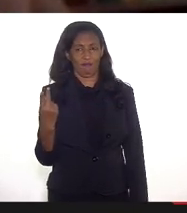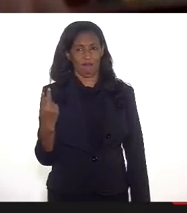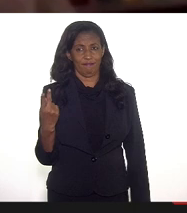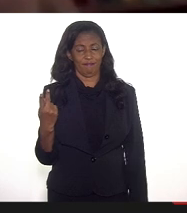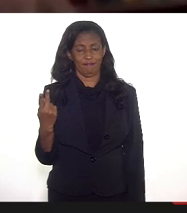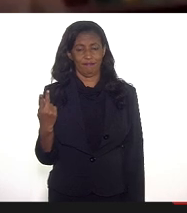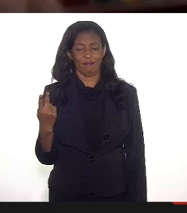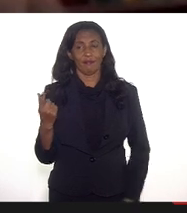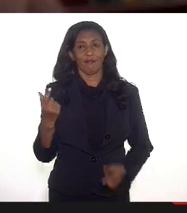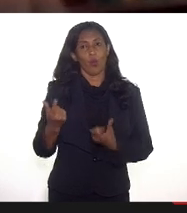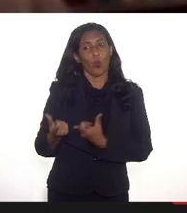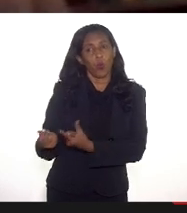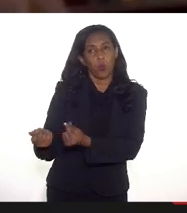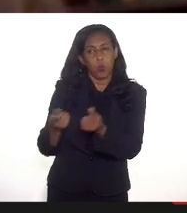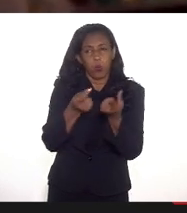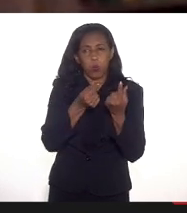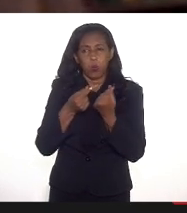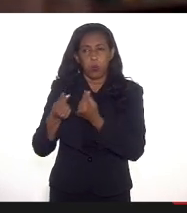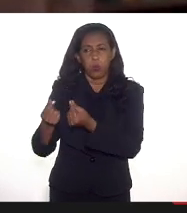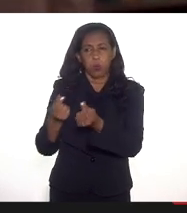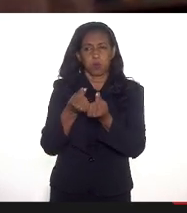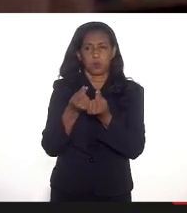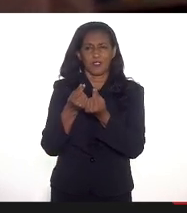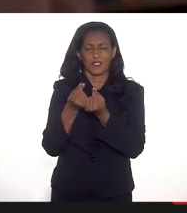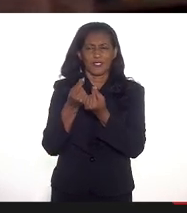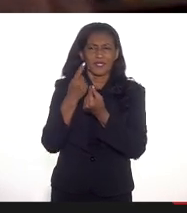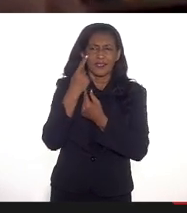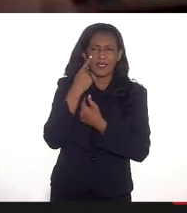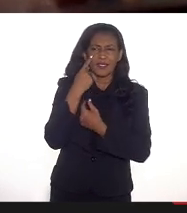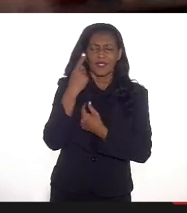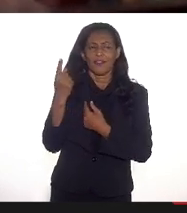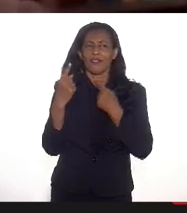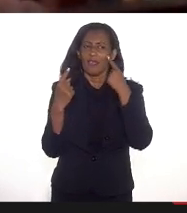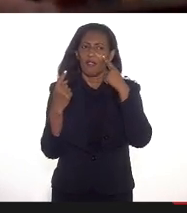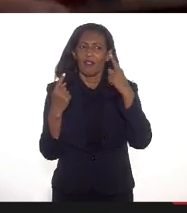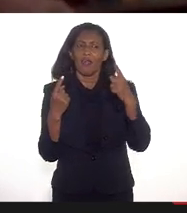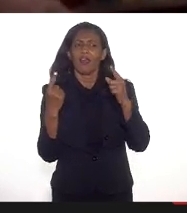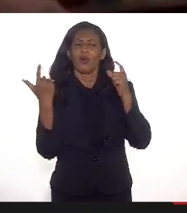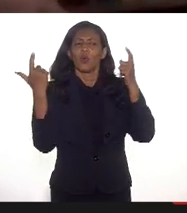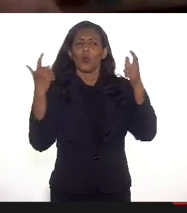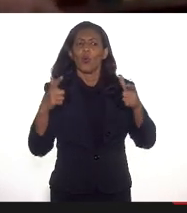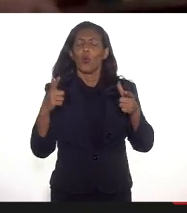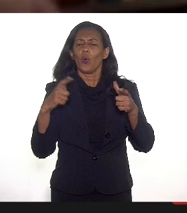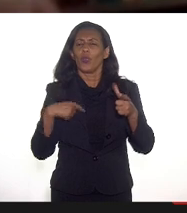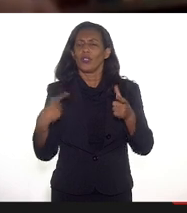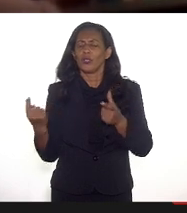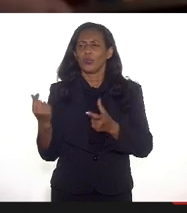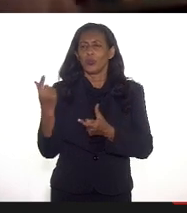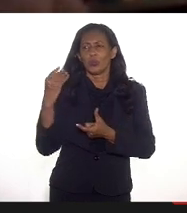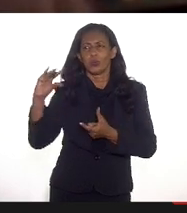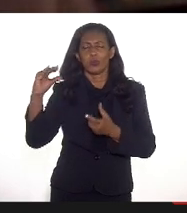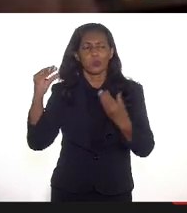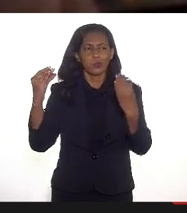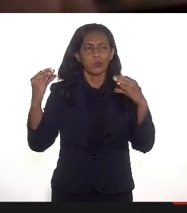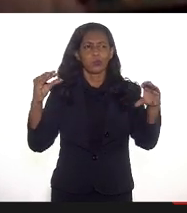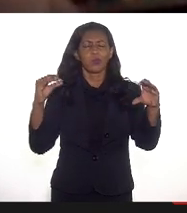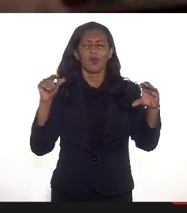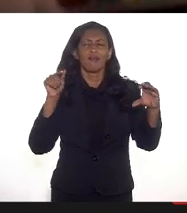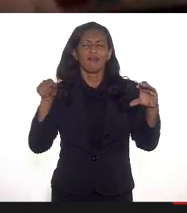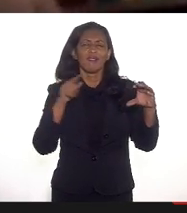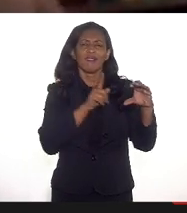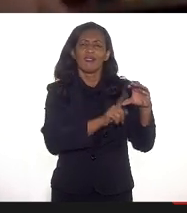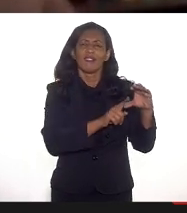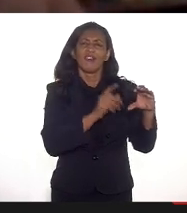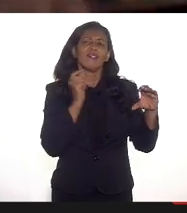questão orçamentária, ver quais são essas fontes realmente de financiamento que temos aí na FAETEC, como que elas podem ser